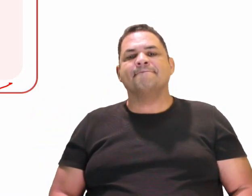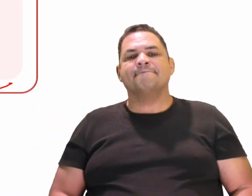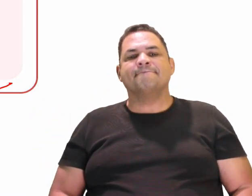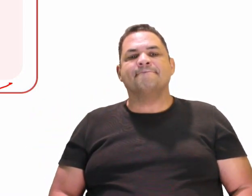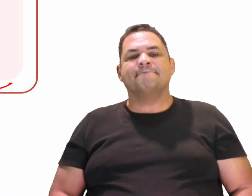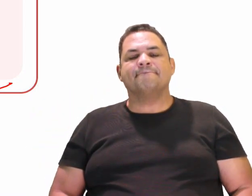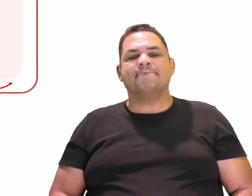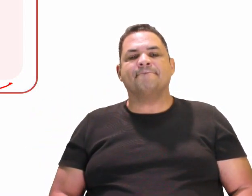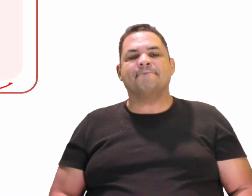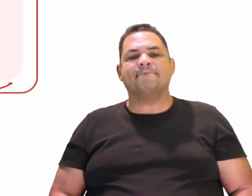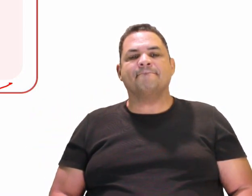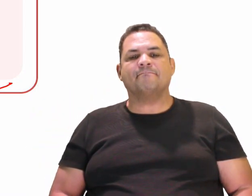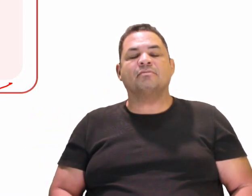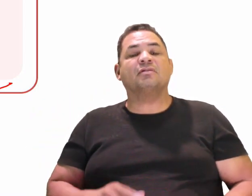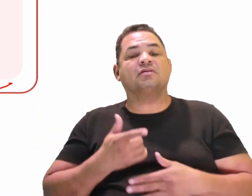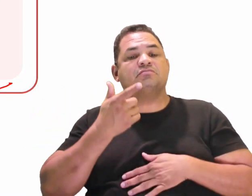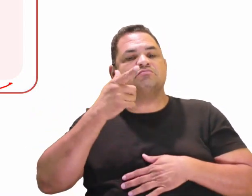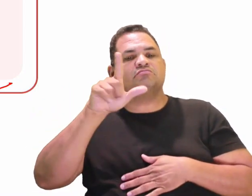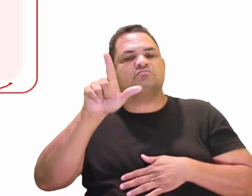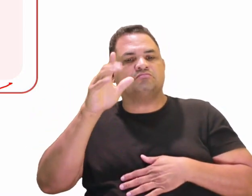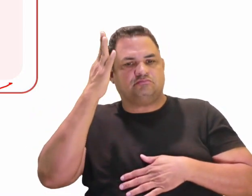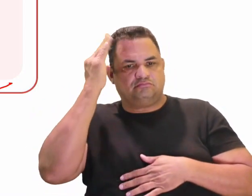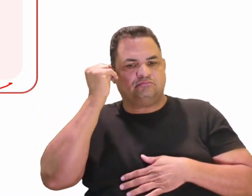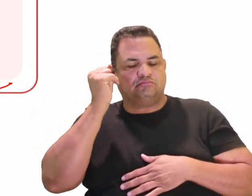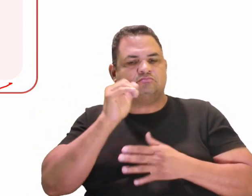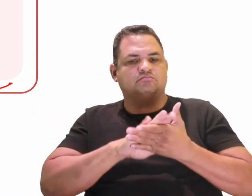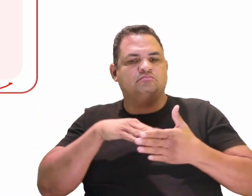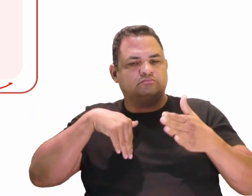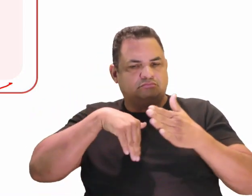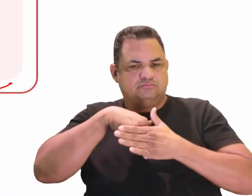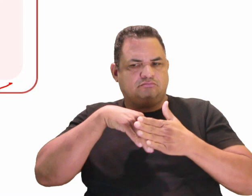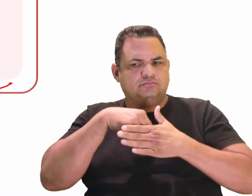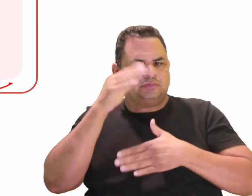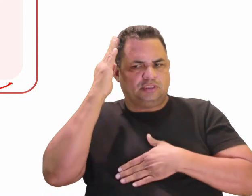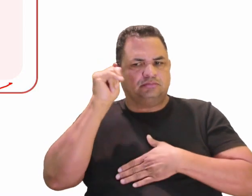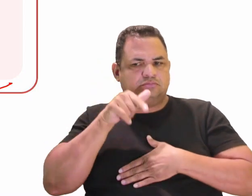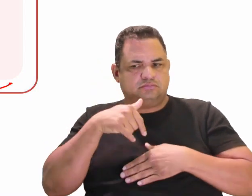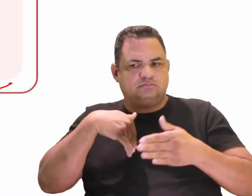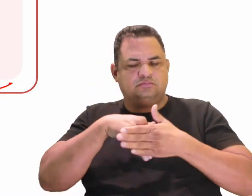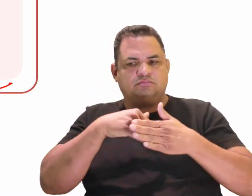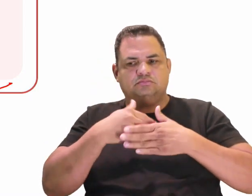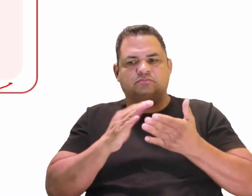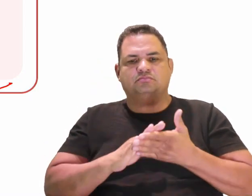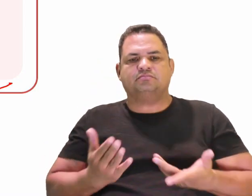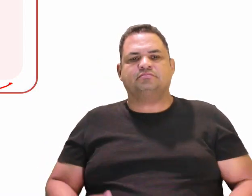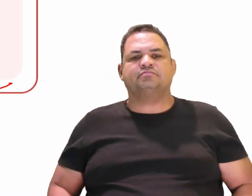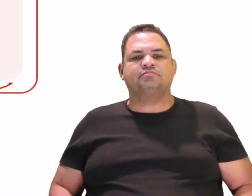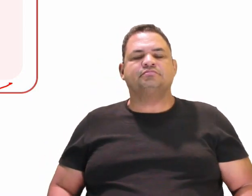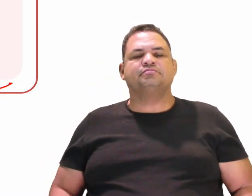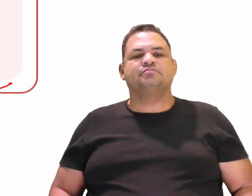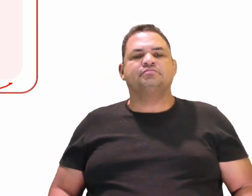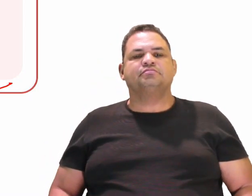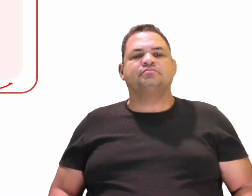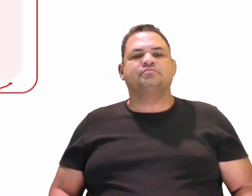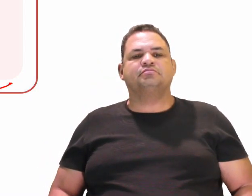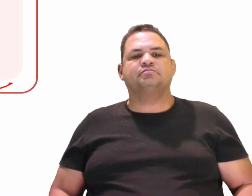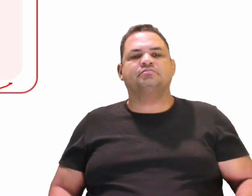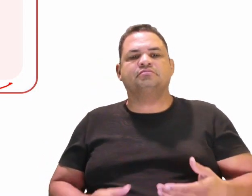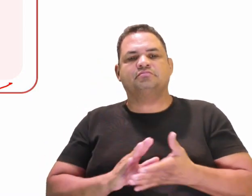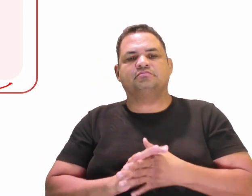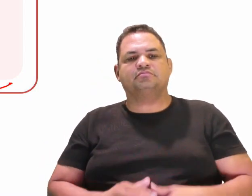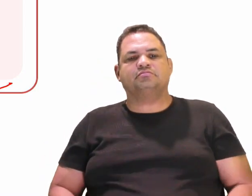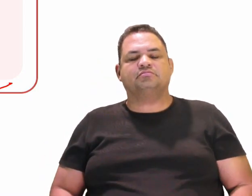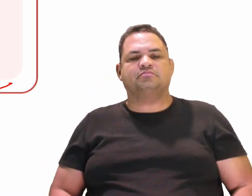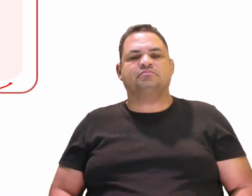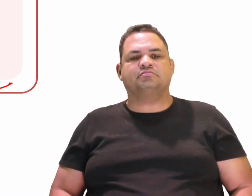play soccer? Você sabe jogar futebol? Para fazer perguntas, sempre o can na frente, que é o